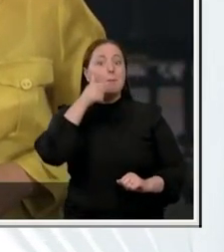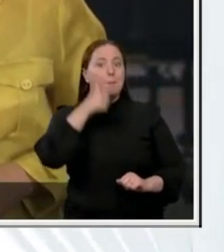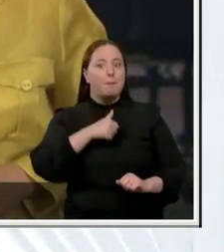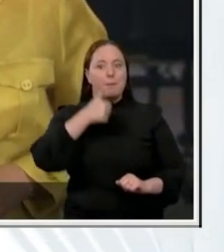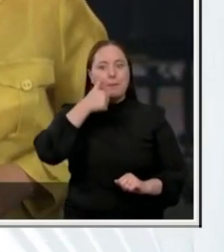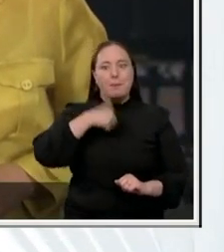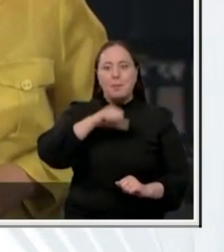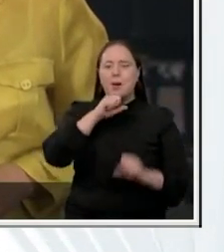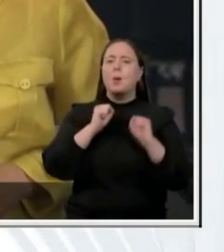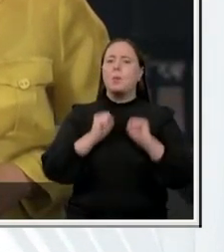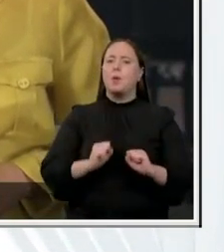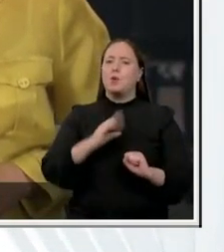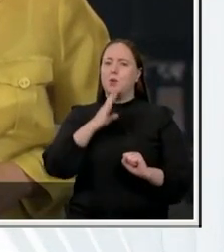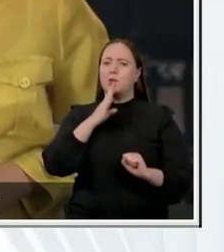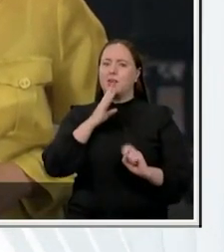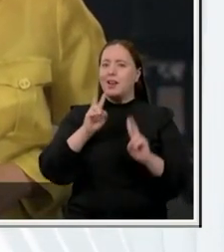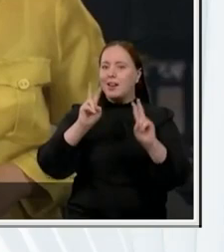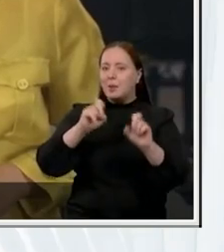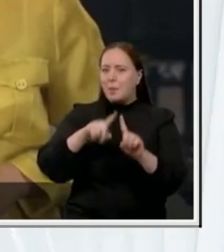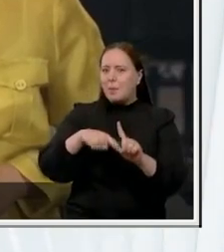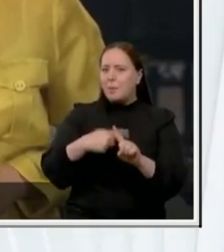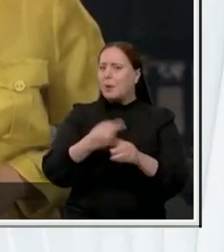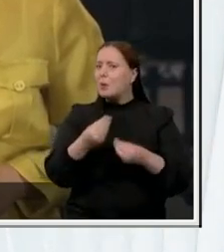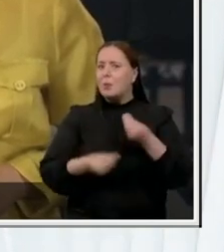chefe de comunicações da campanha do ex-presidente Lula volto com